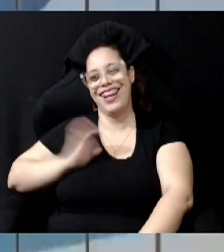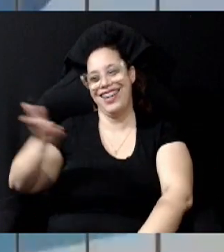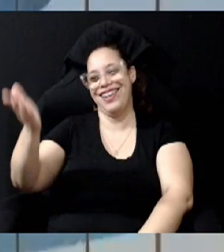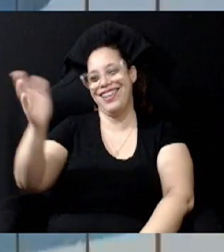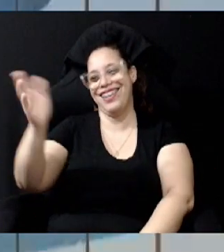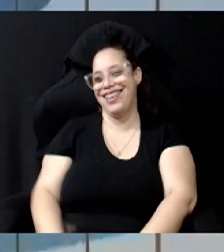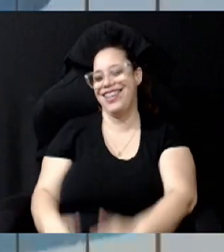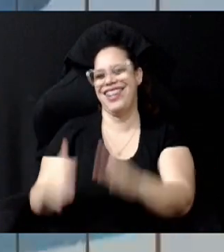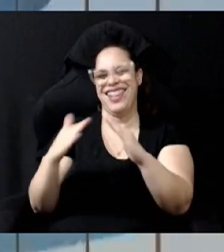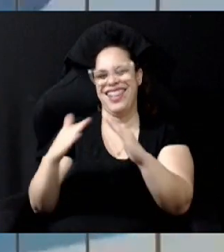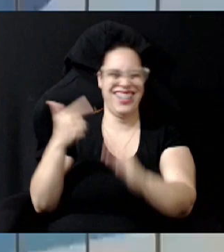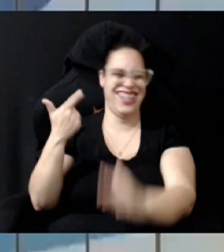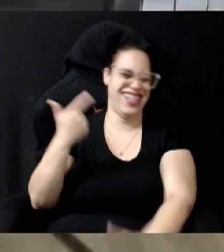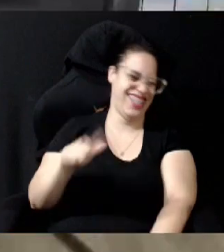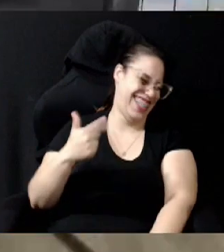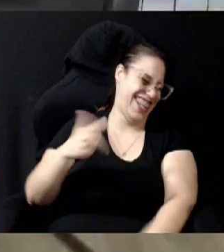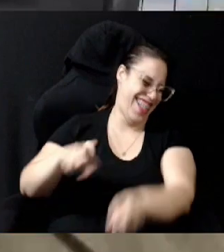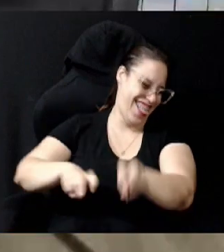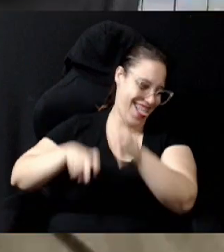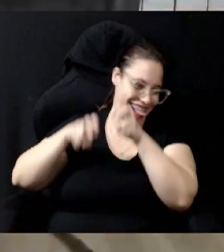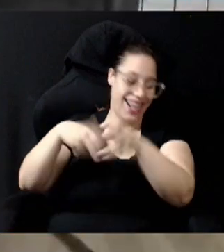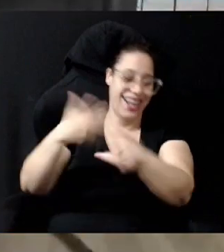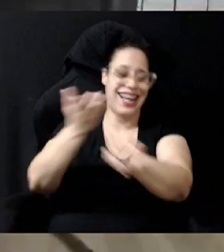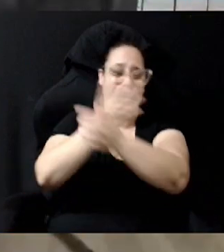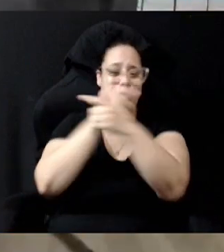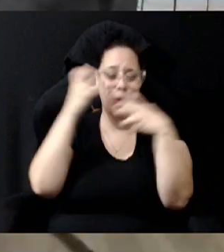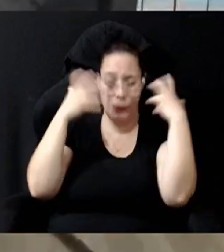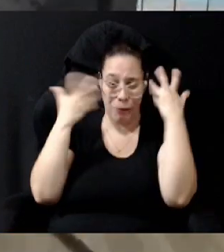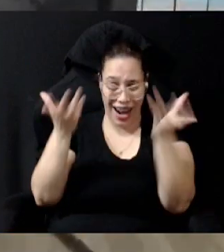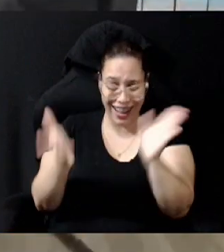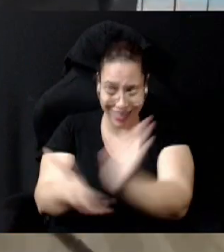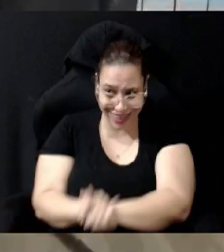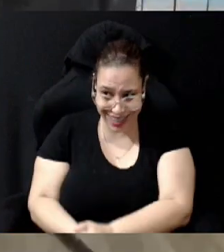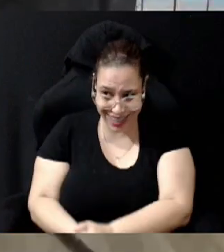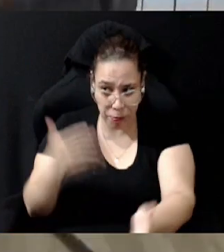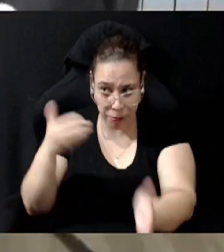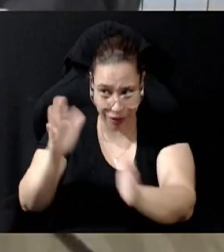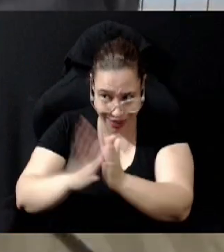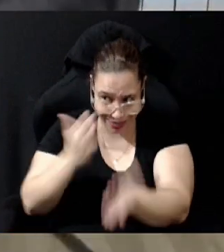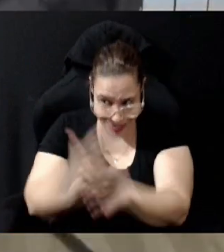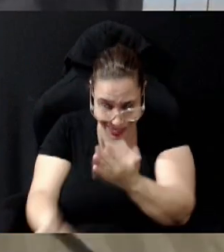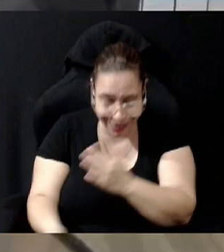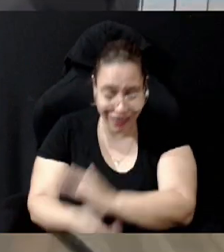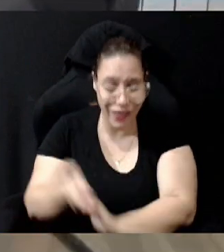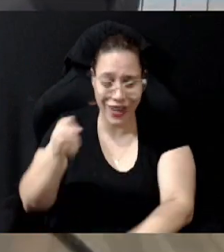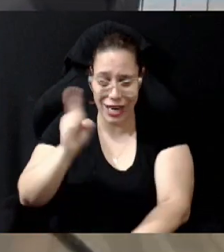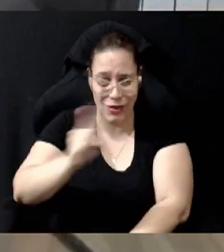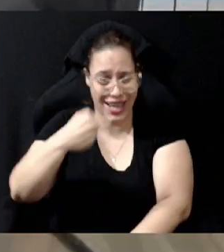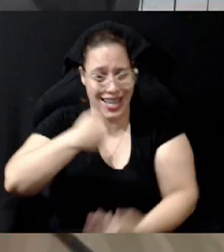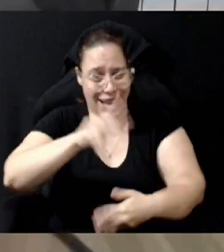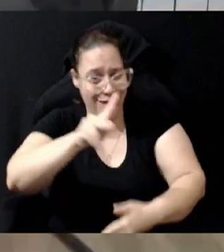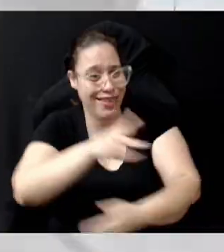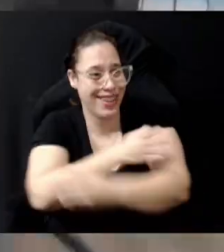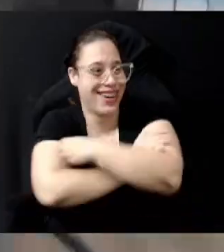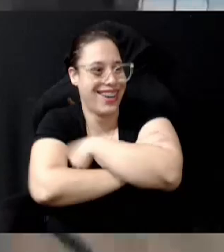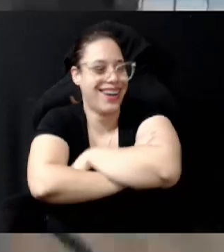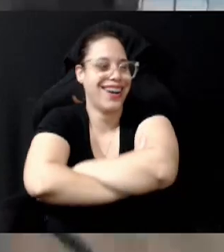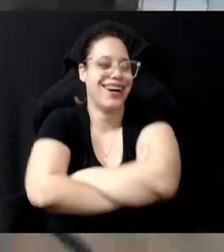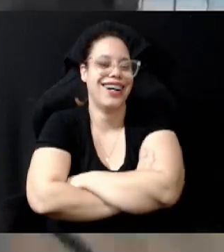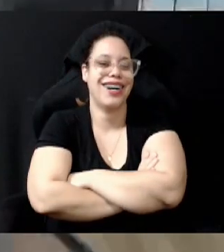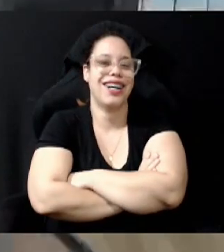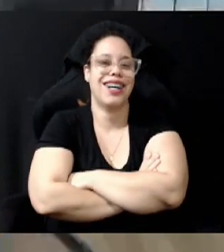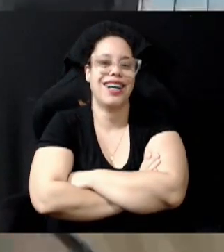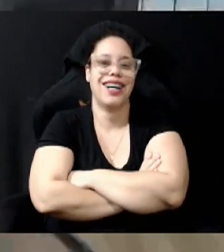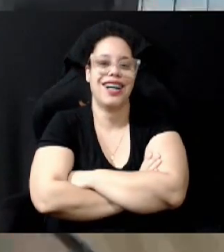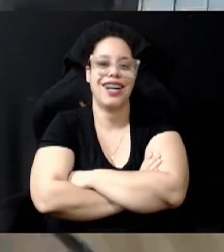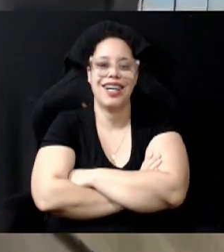tem fazenda, e você está preocupado. Tomara que o Lula tome tudo, porque sabe distribuir para você. Olha aí. Professora, eu